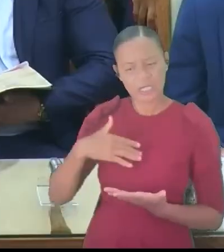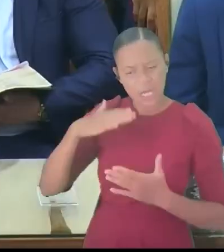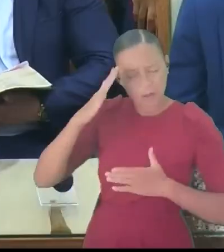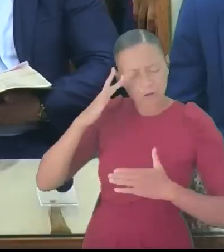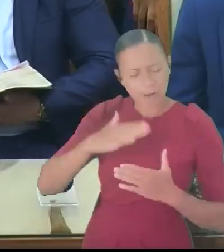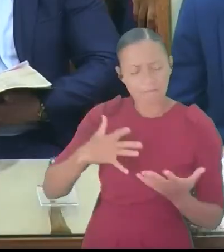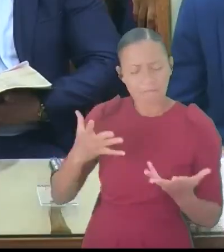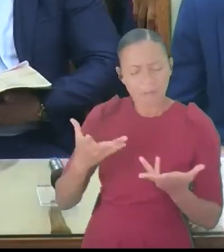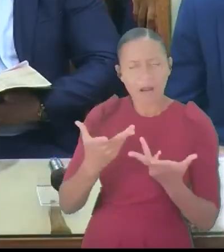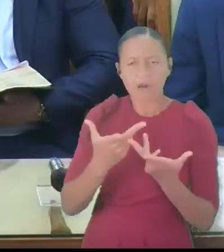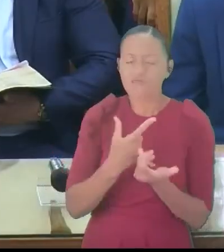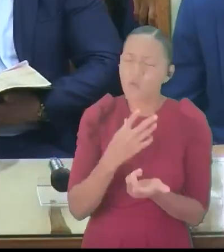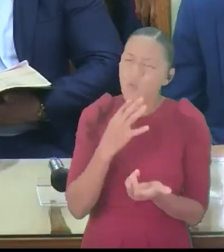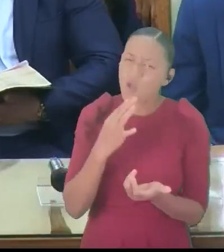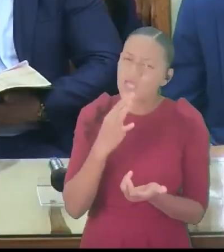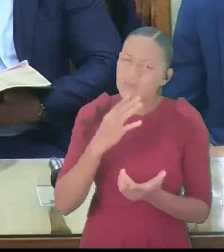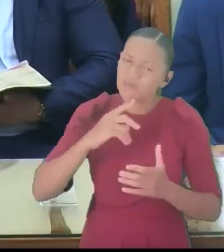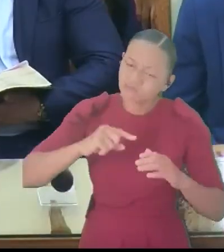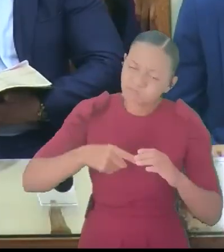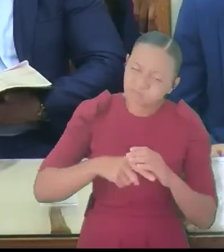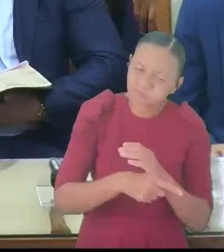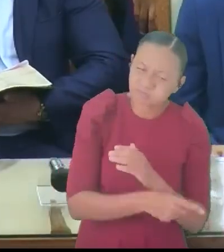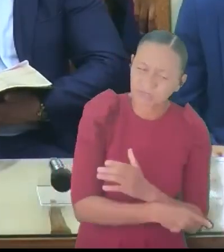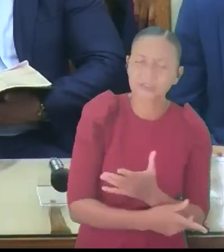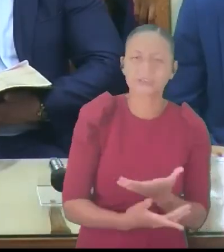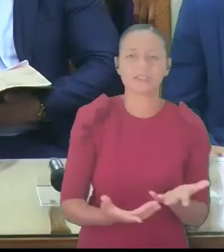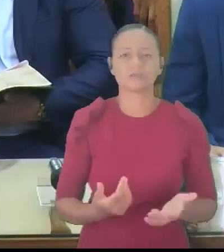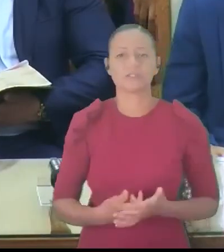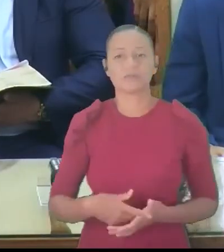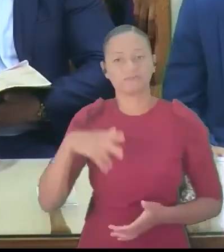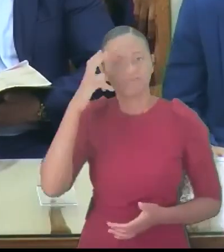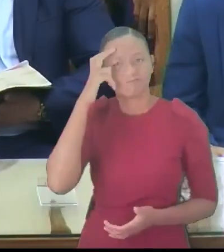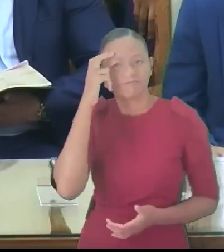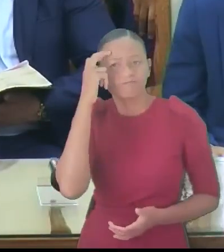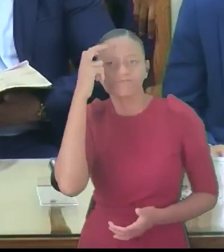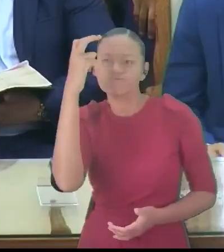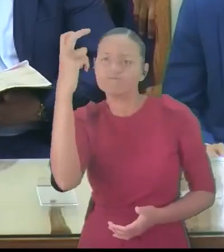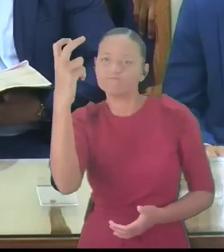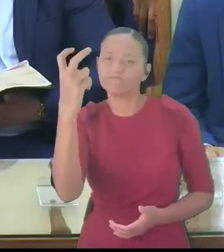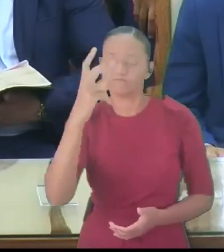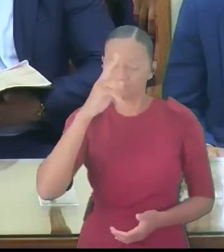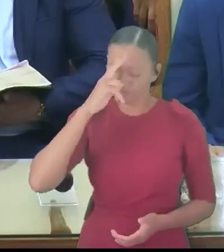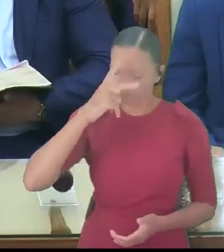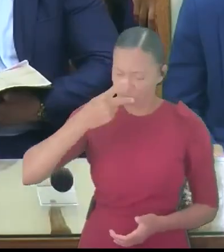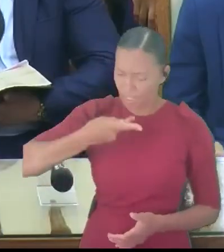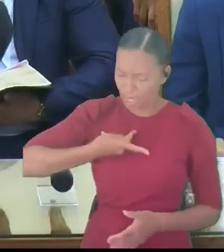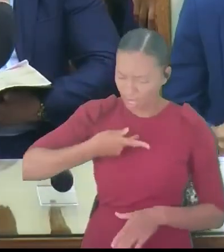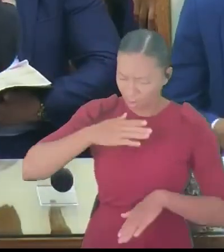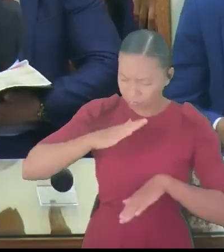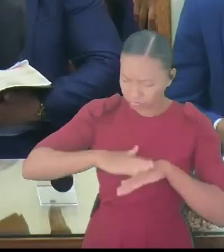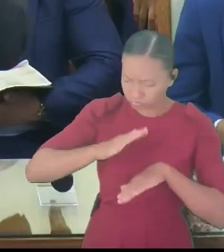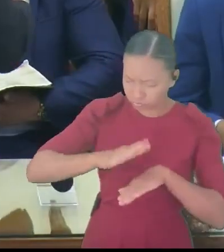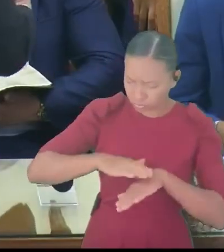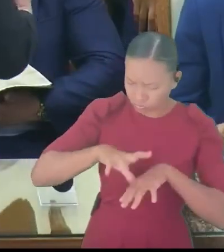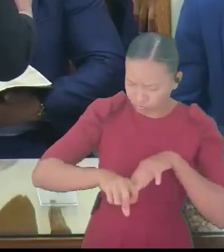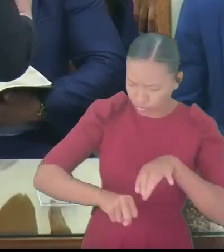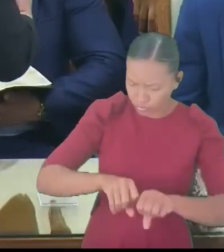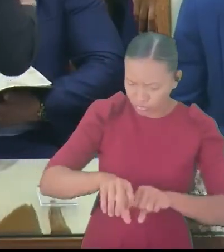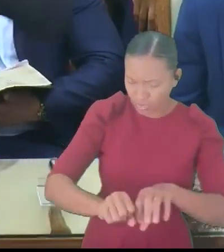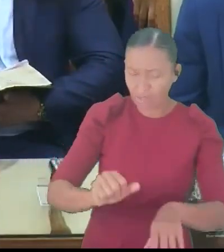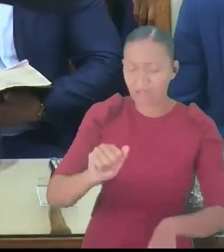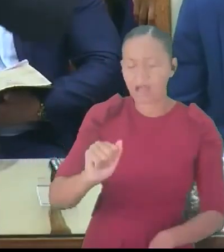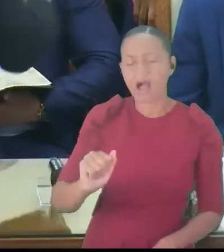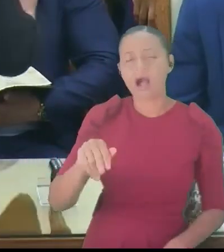irmão. Era um erudito. Era, vamos dizer, um autodidata. O que é um